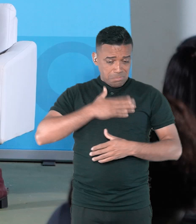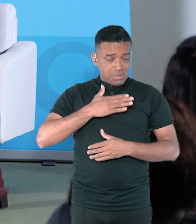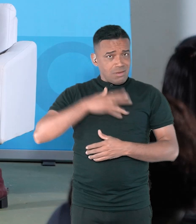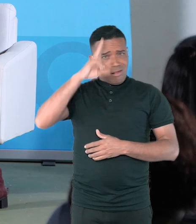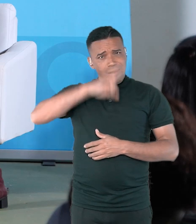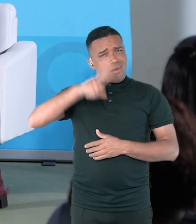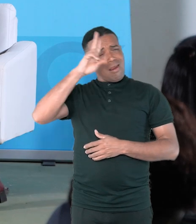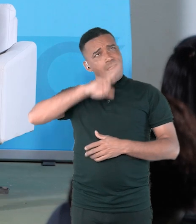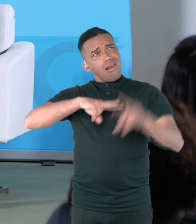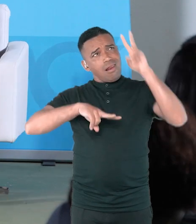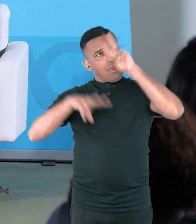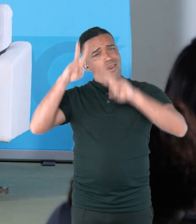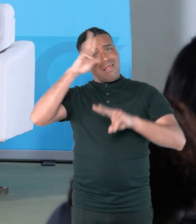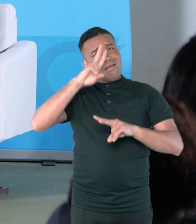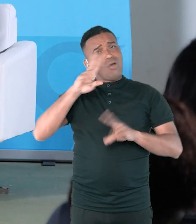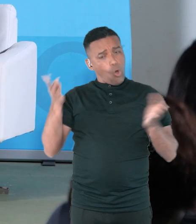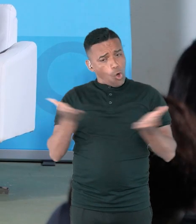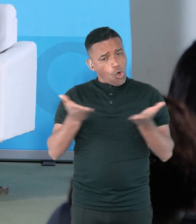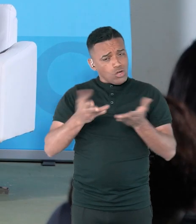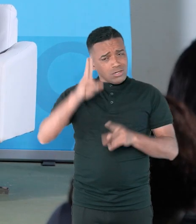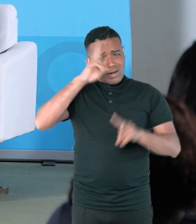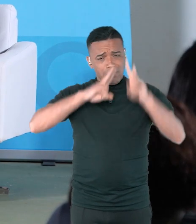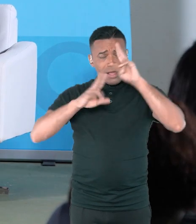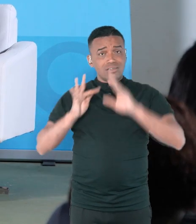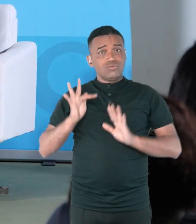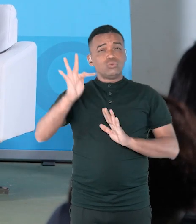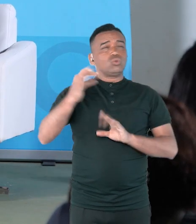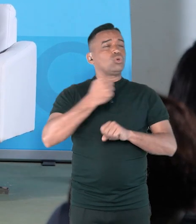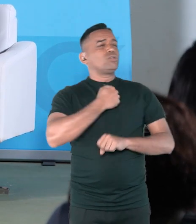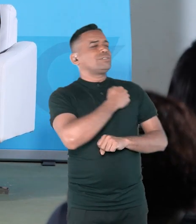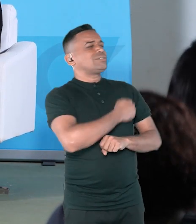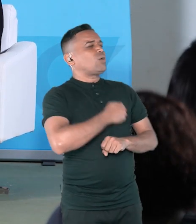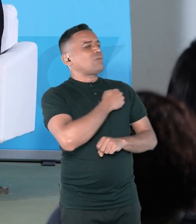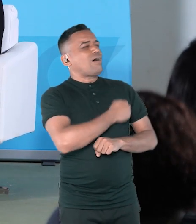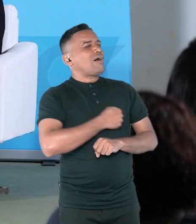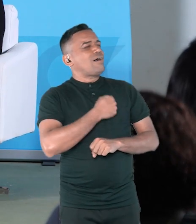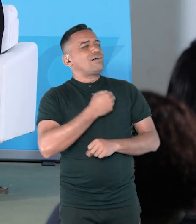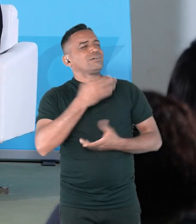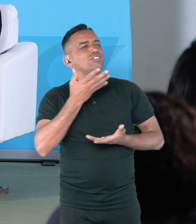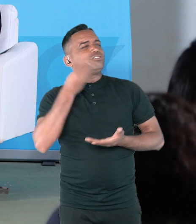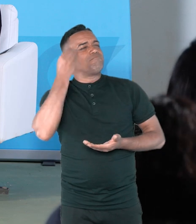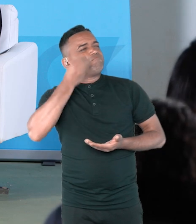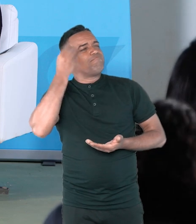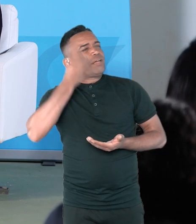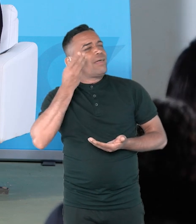memória? Não são hoje as minhas lembranças do futuro que me dão a saudade do que eu não vivi?